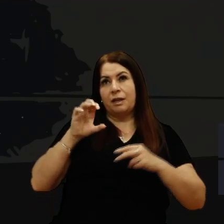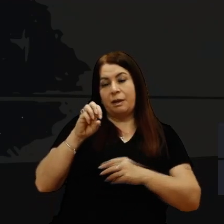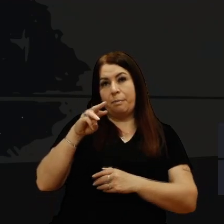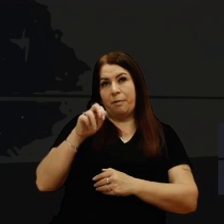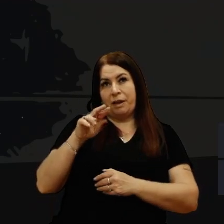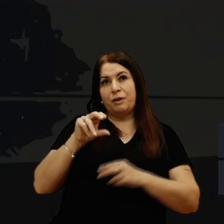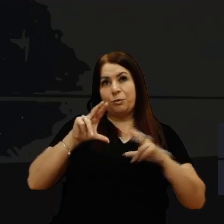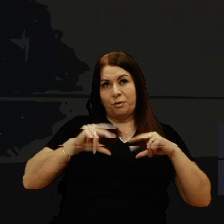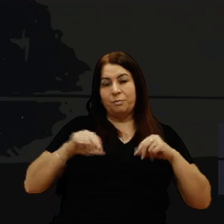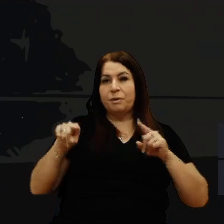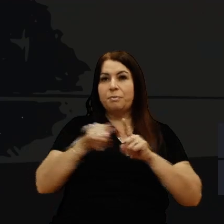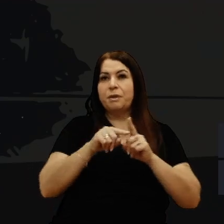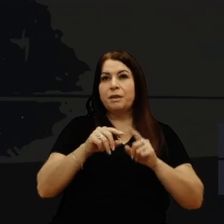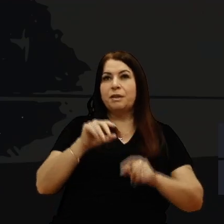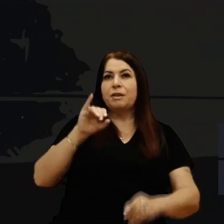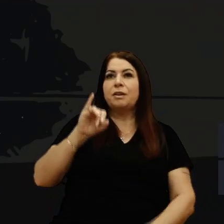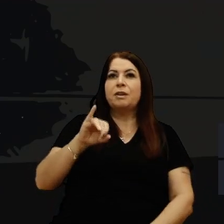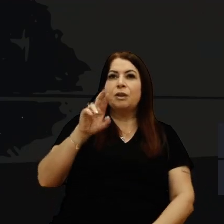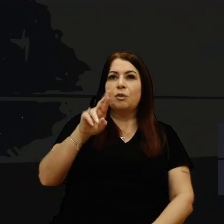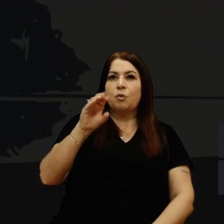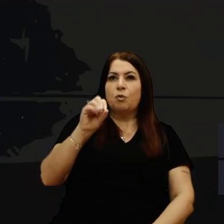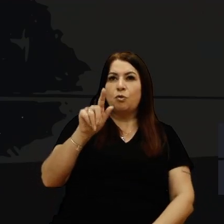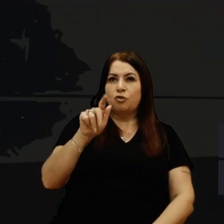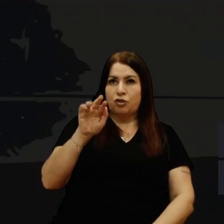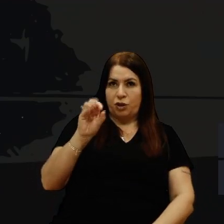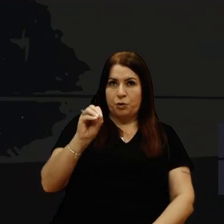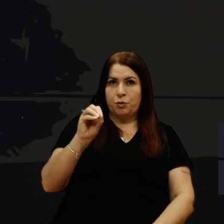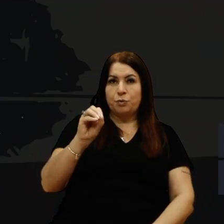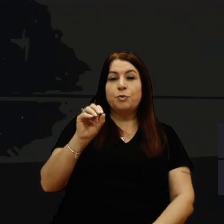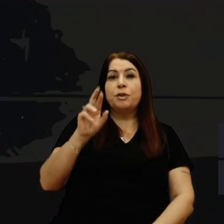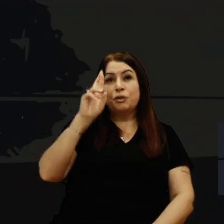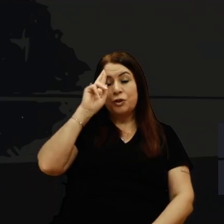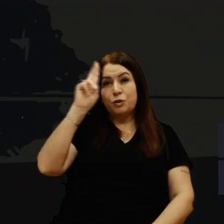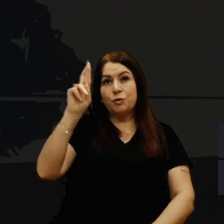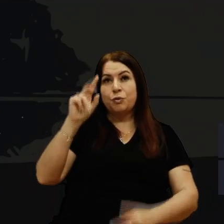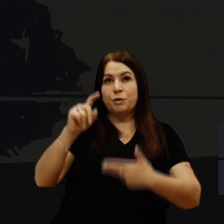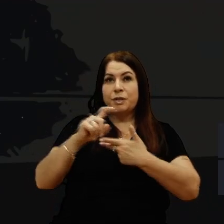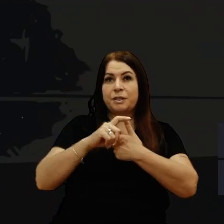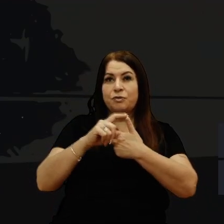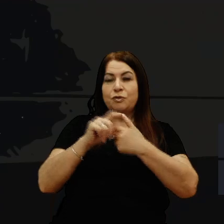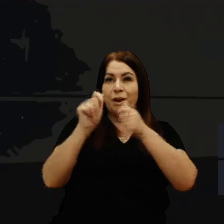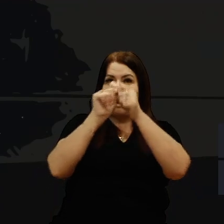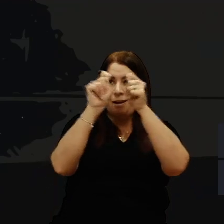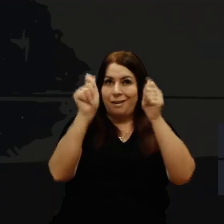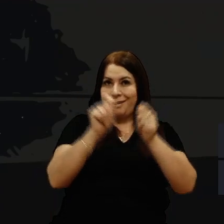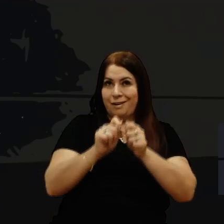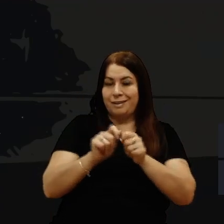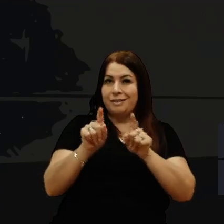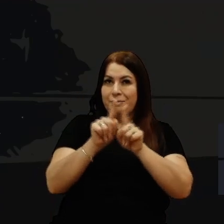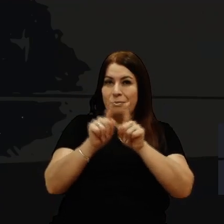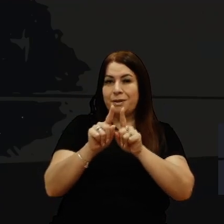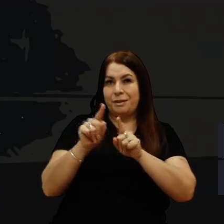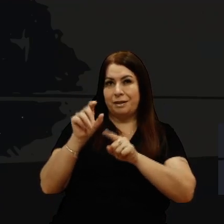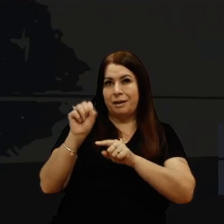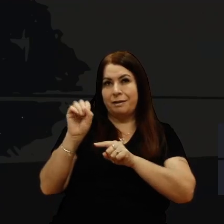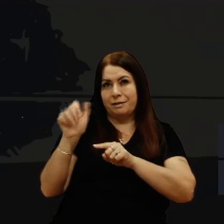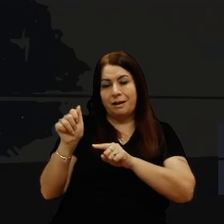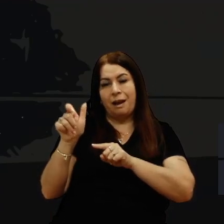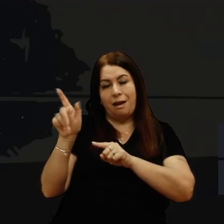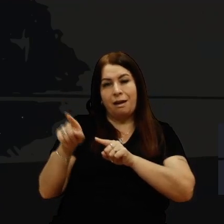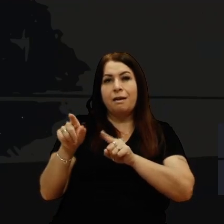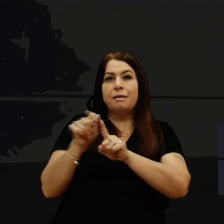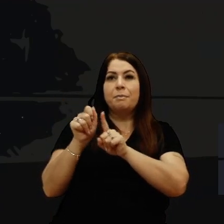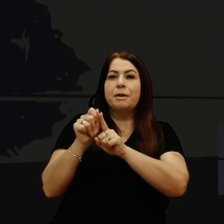Rogério Vaccari, meu amigo Vaccari, ele que é diretor executivo da Gralha S.A. Receba o meu abraço, meu carinho,